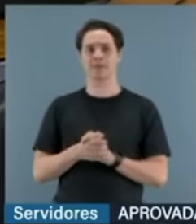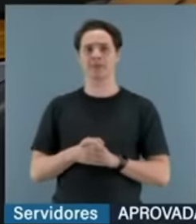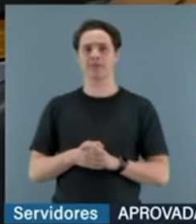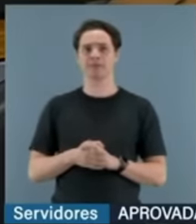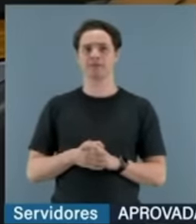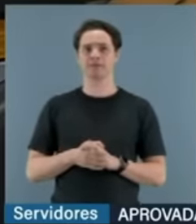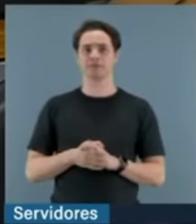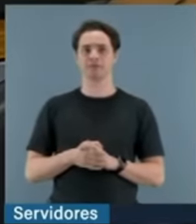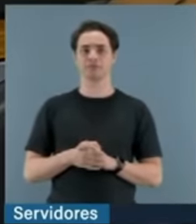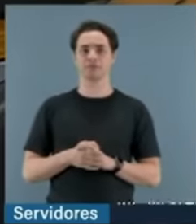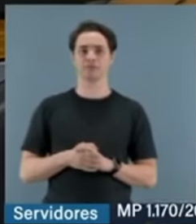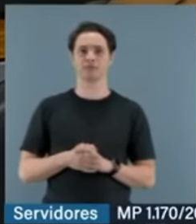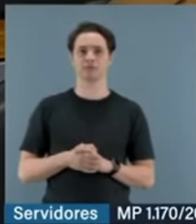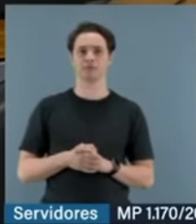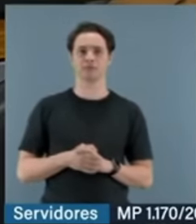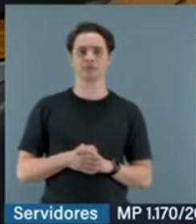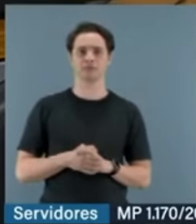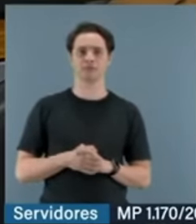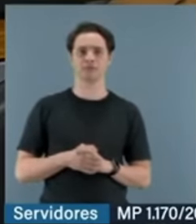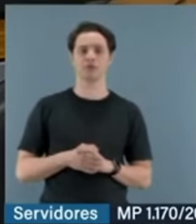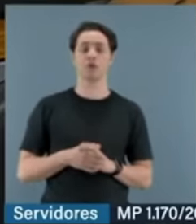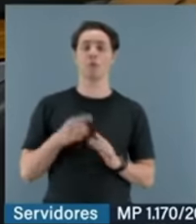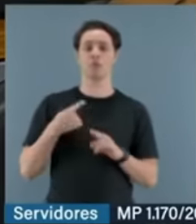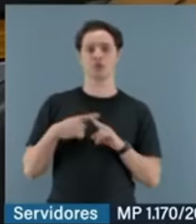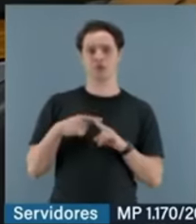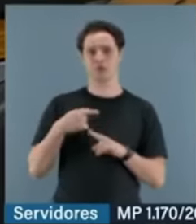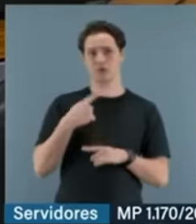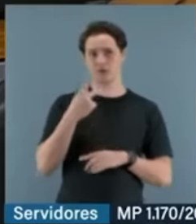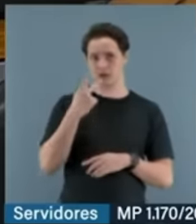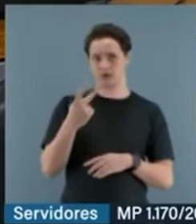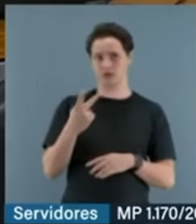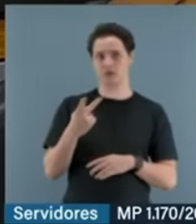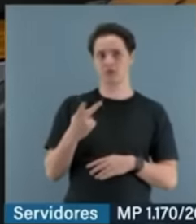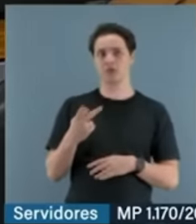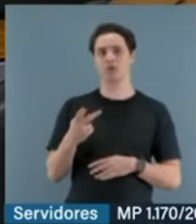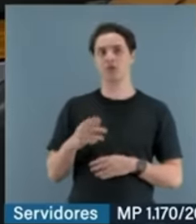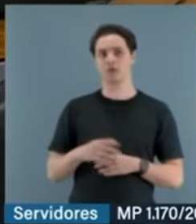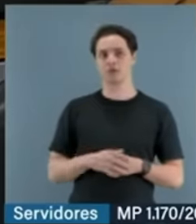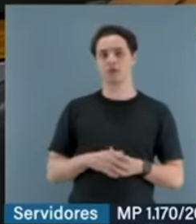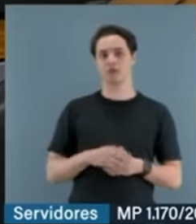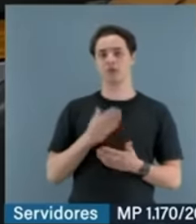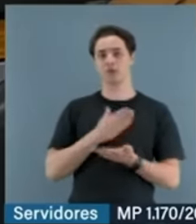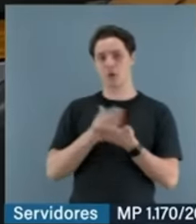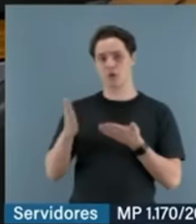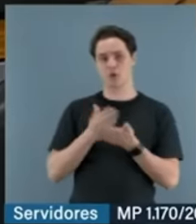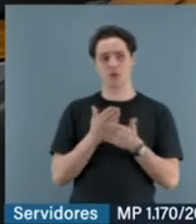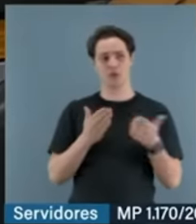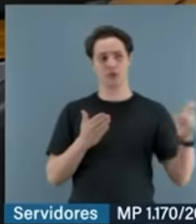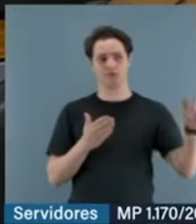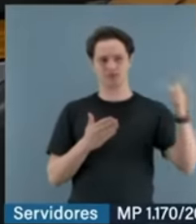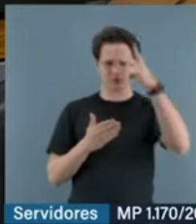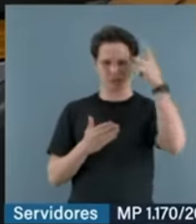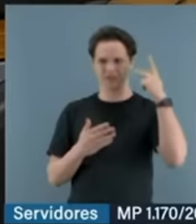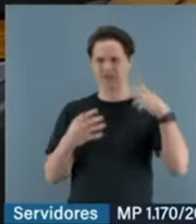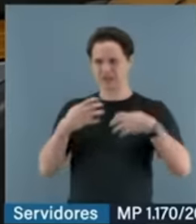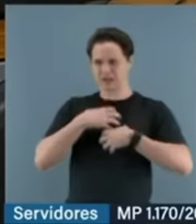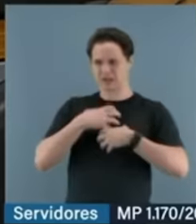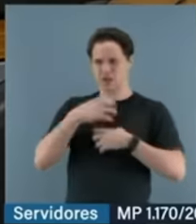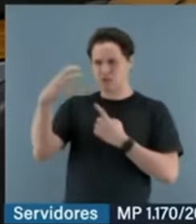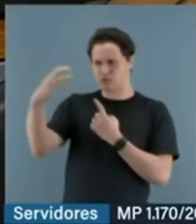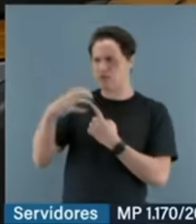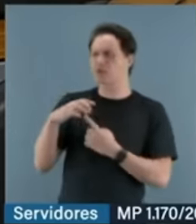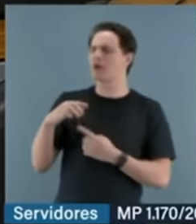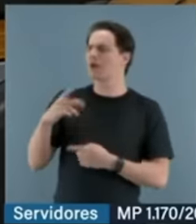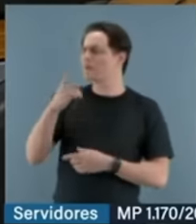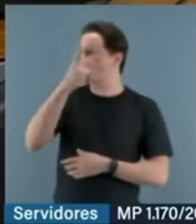e... Por quê? Porque outros estão sentindo a mesma coisa. O senhor recebeu para